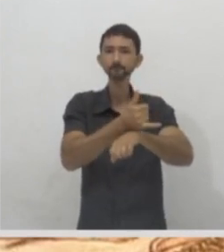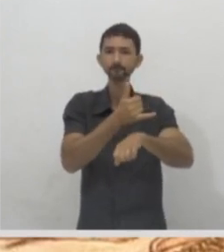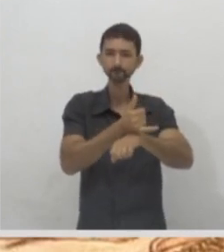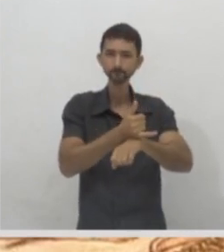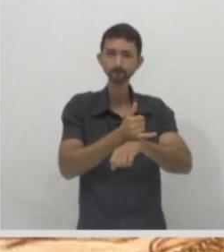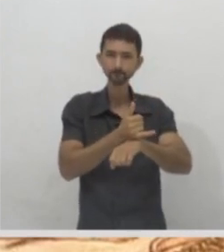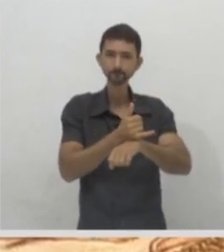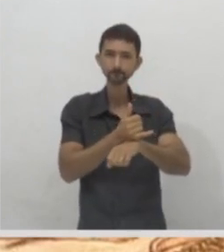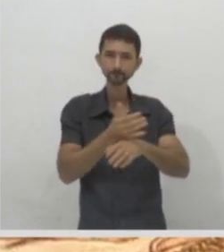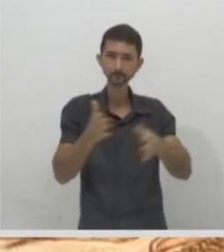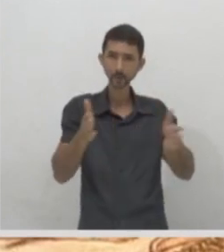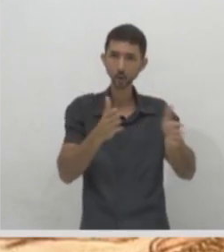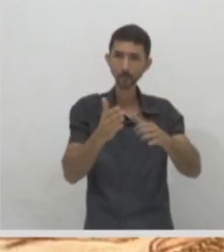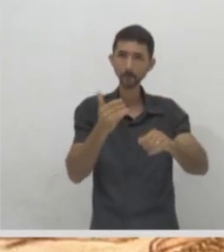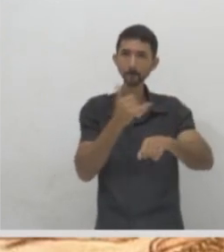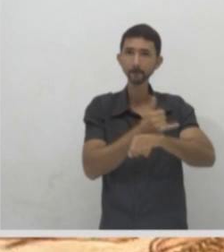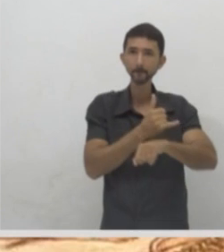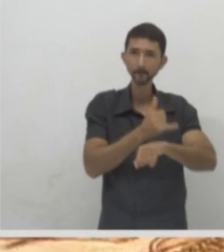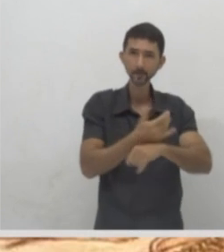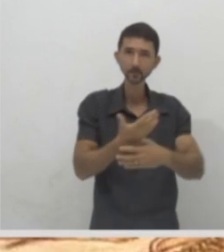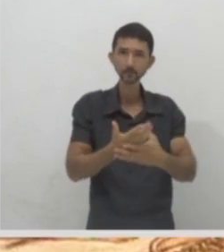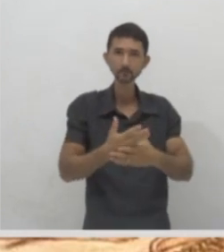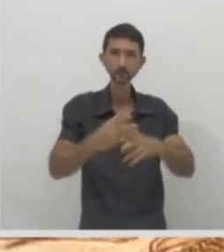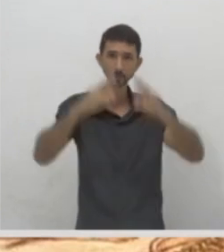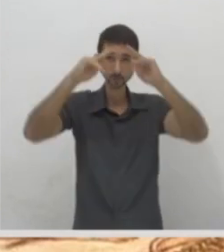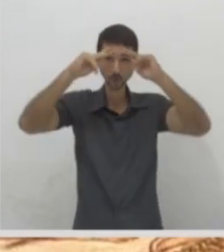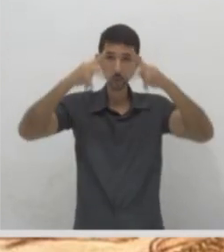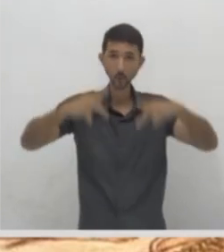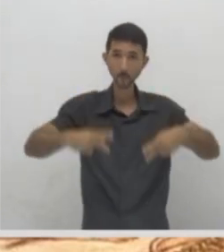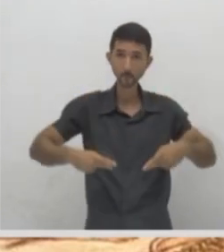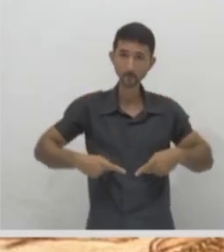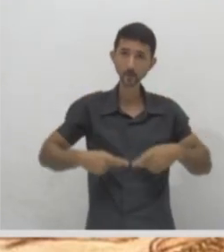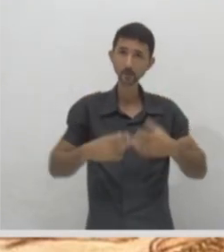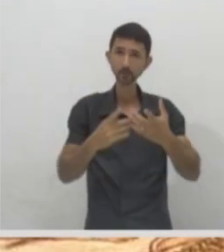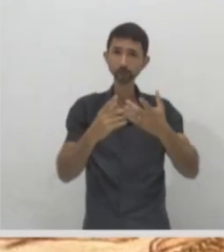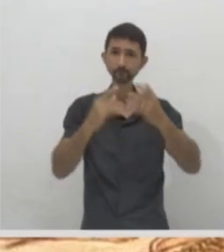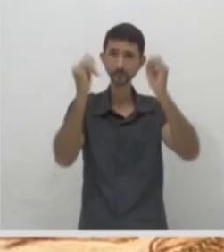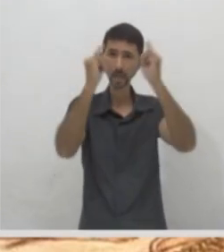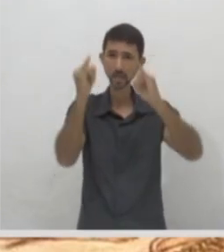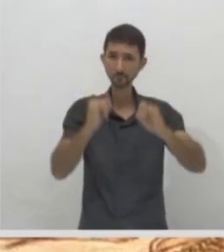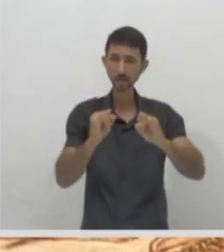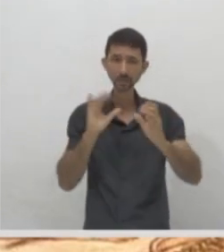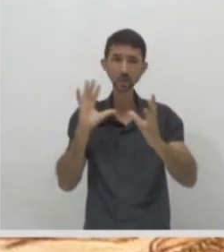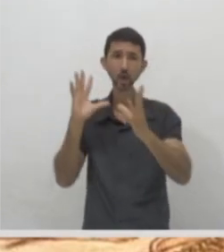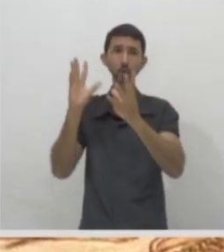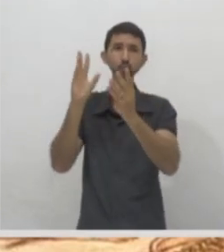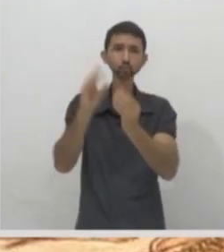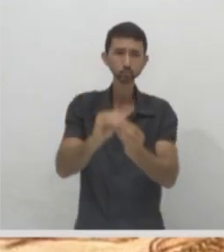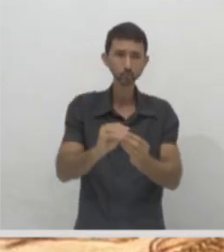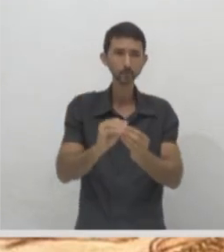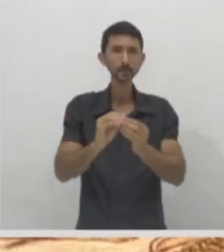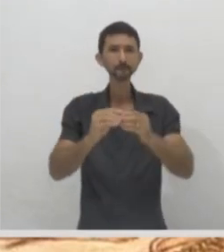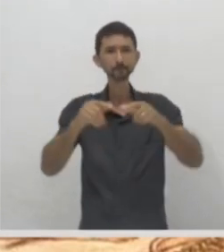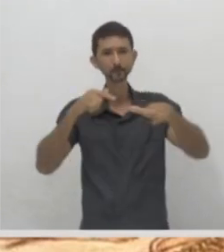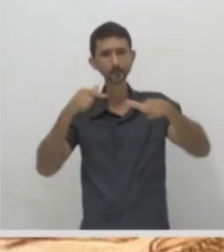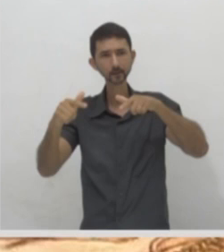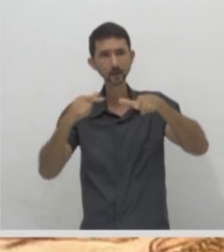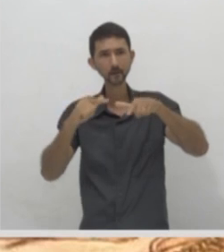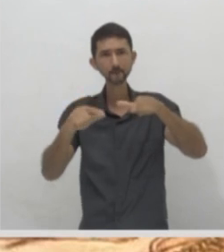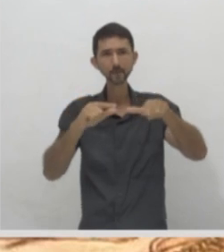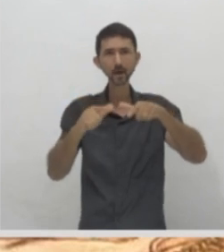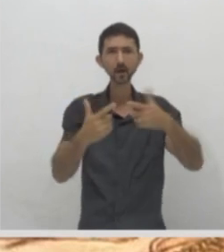aí. Nós vemos essa imagem em que os seres humanos, claro, essa imagem já tenta resumir, né, o trabalho dos seres humanos